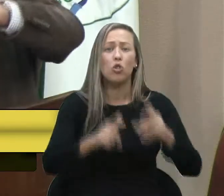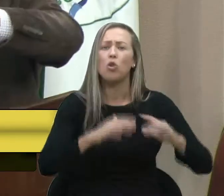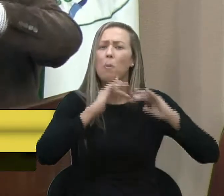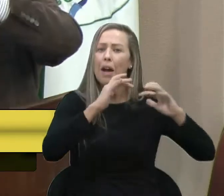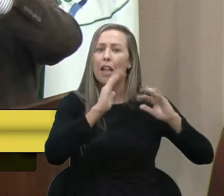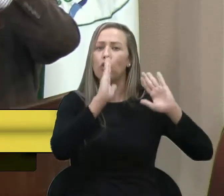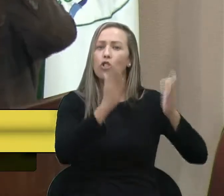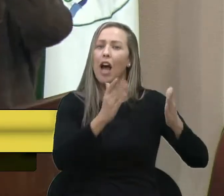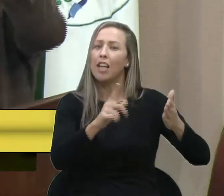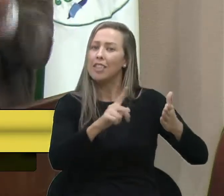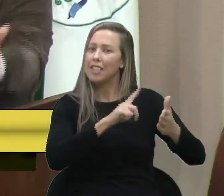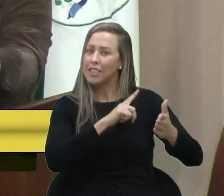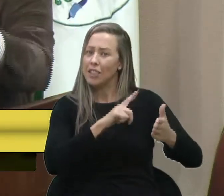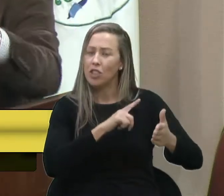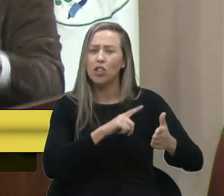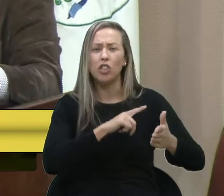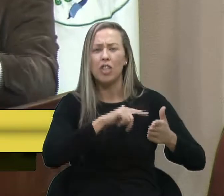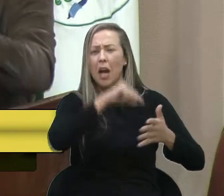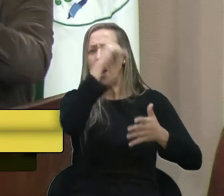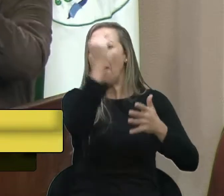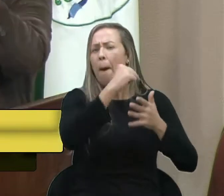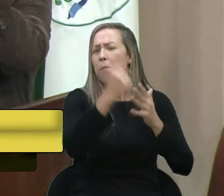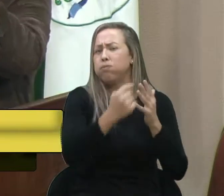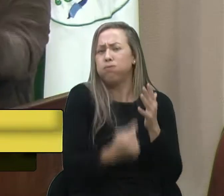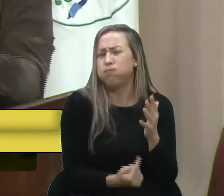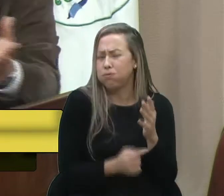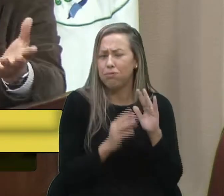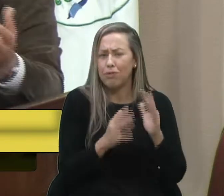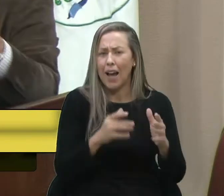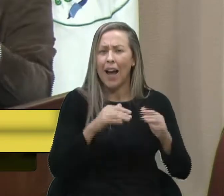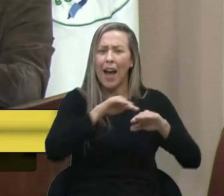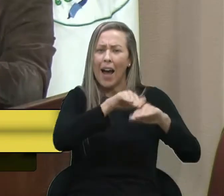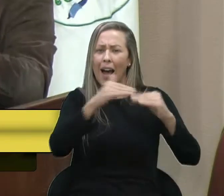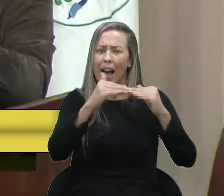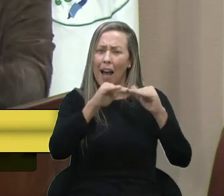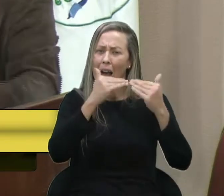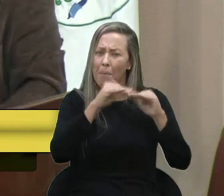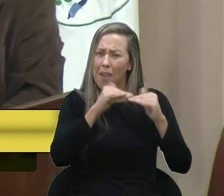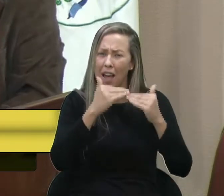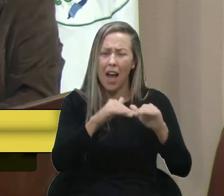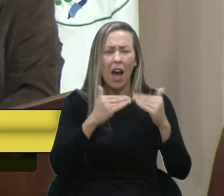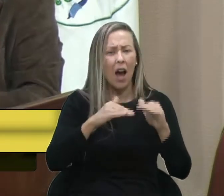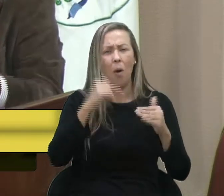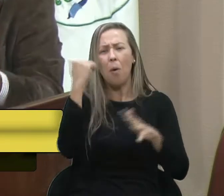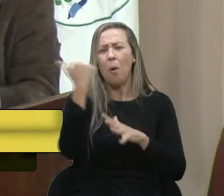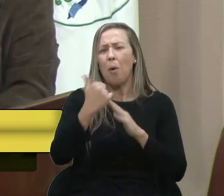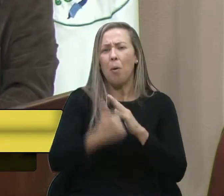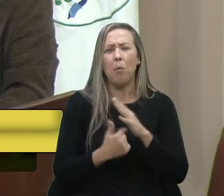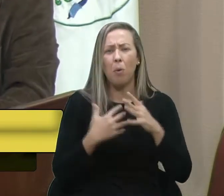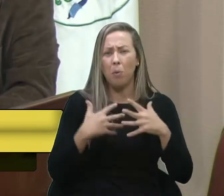lá, PC, várias PC, caminhão de turma, vários que...